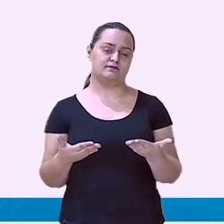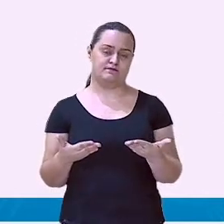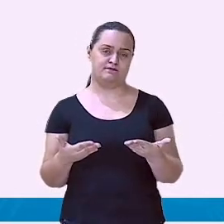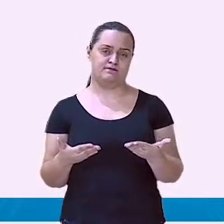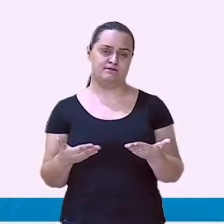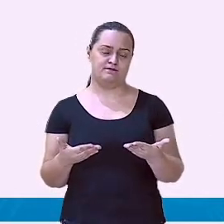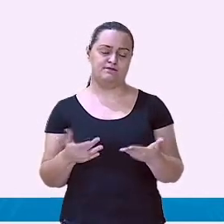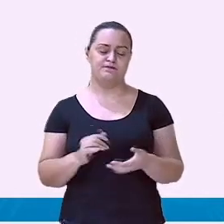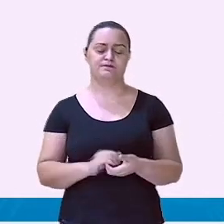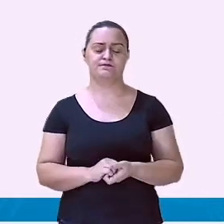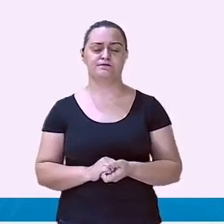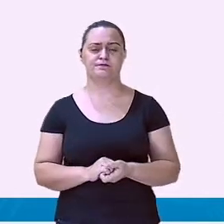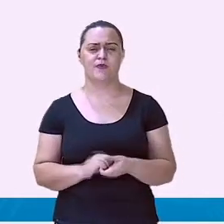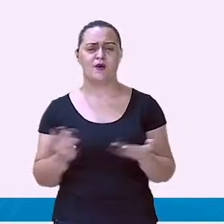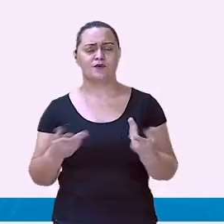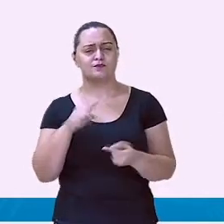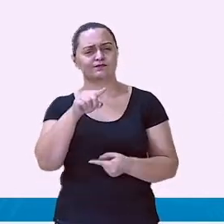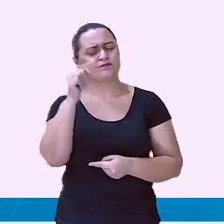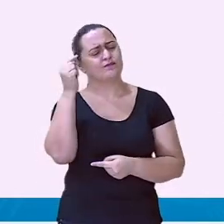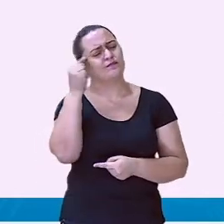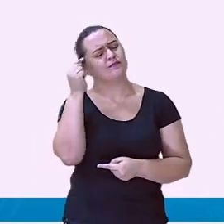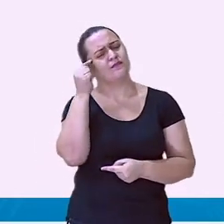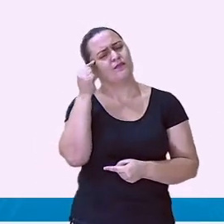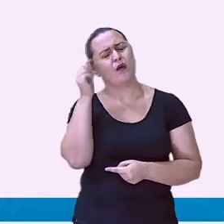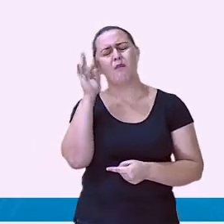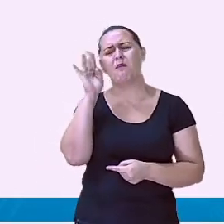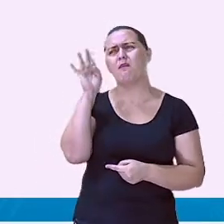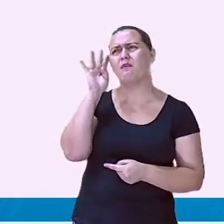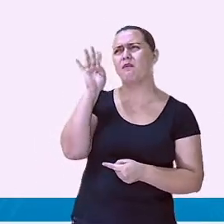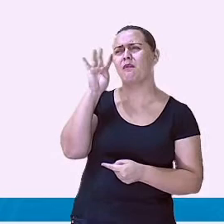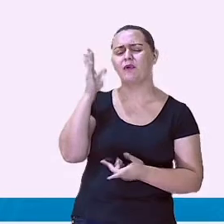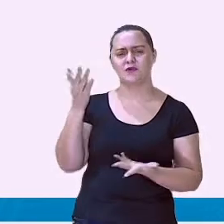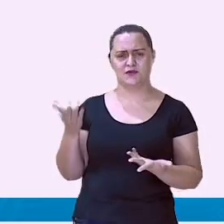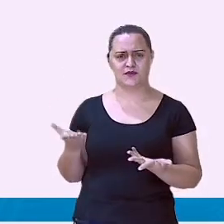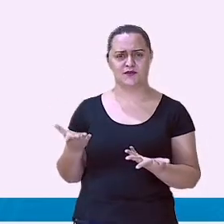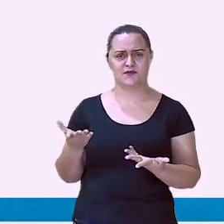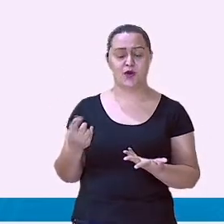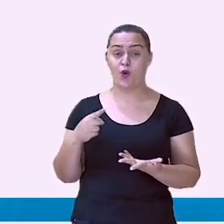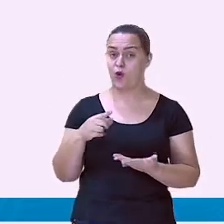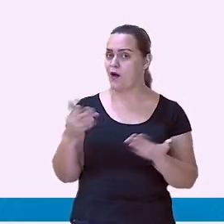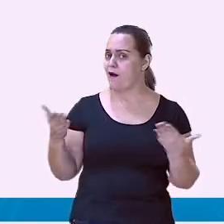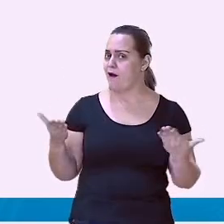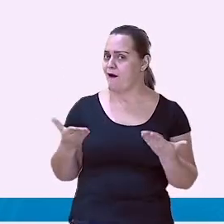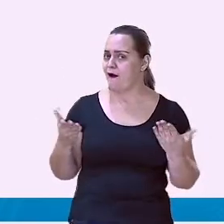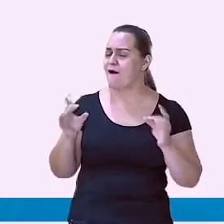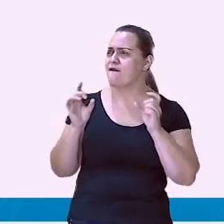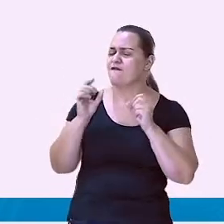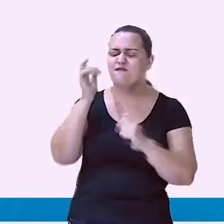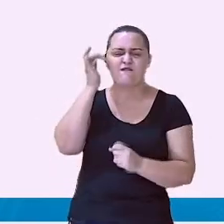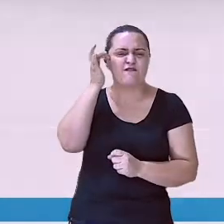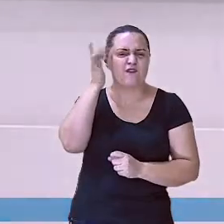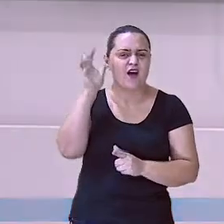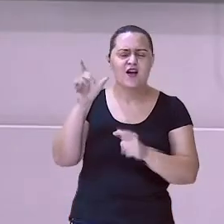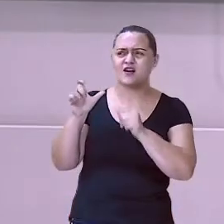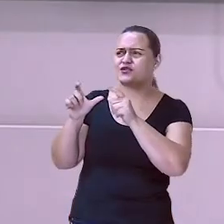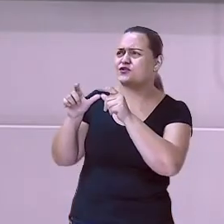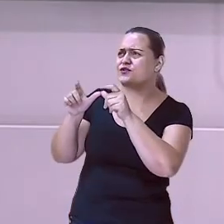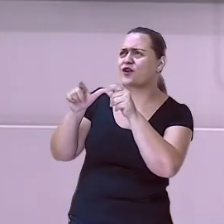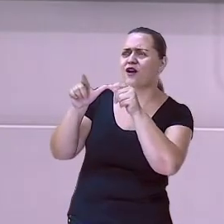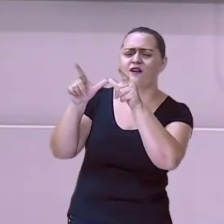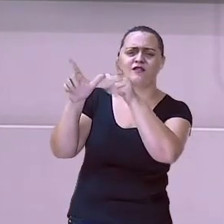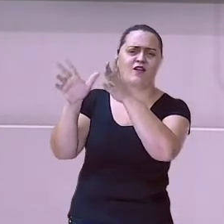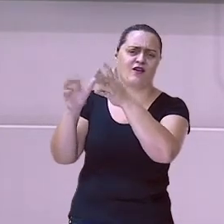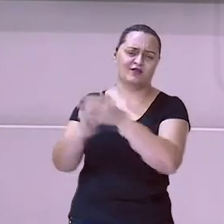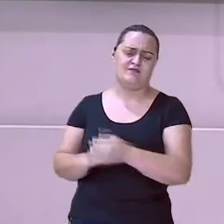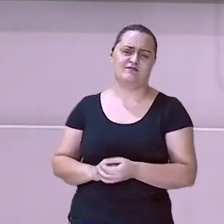Eu quero que você imagine o seguinte: hoje é fácil você fazer uma viagem. Você pode pegar um